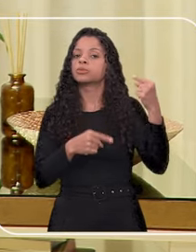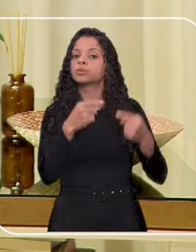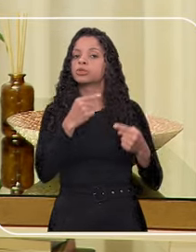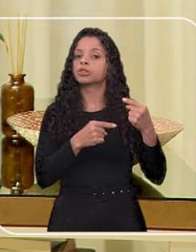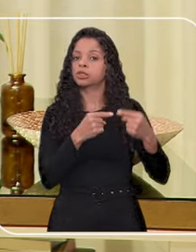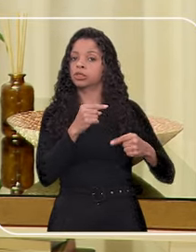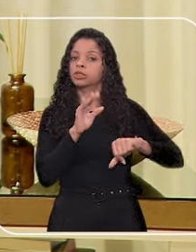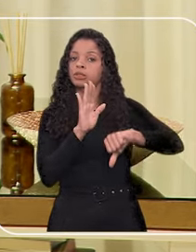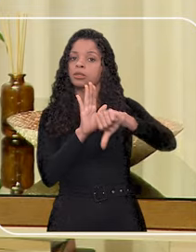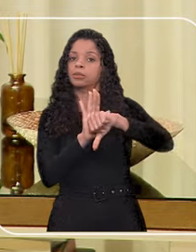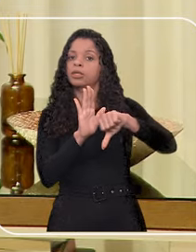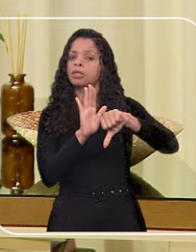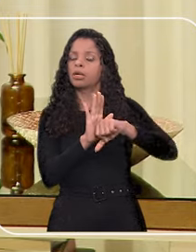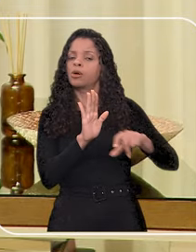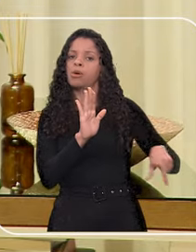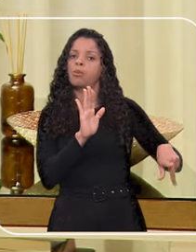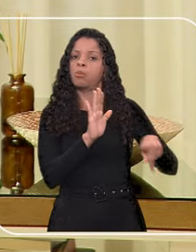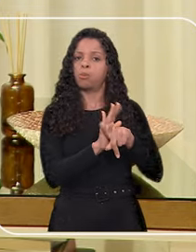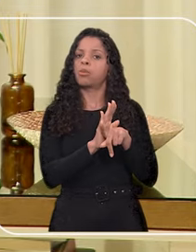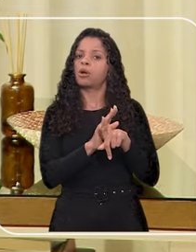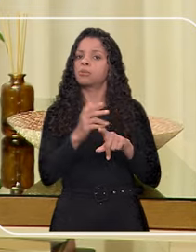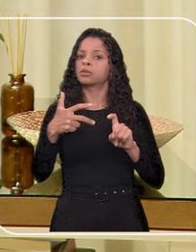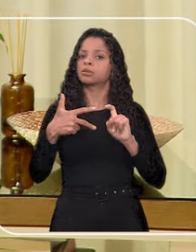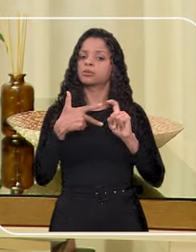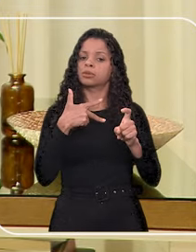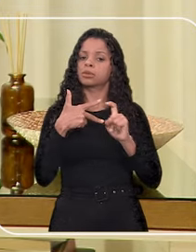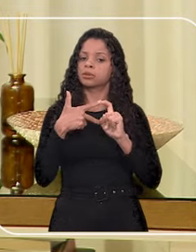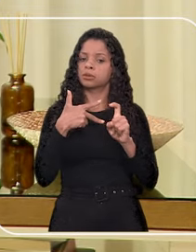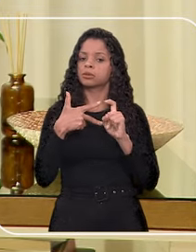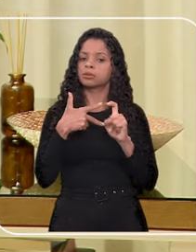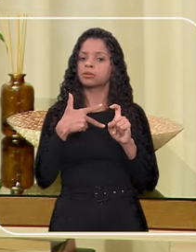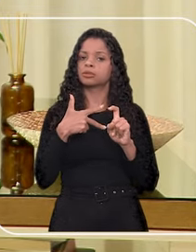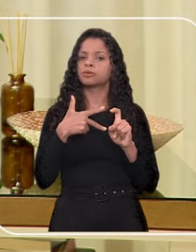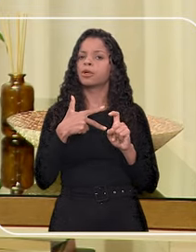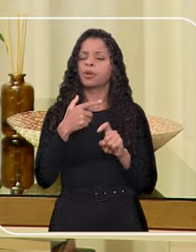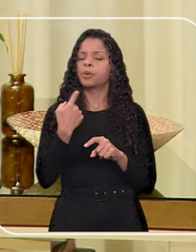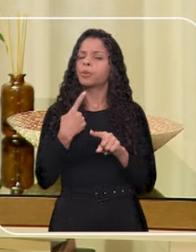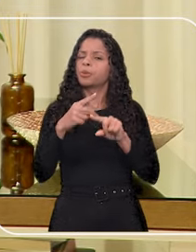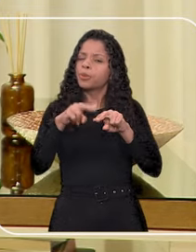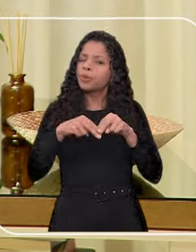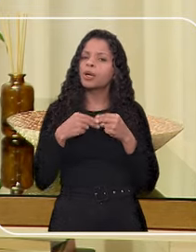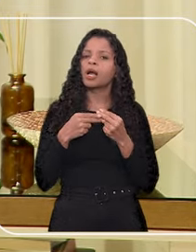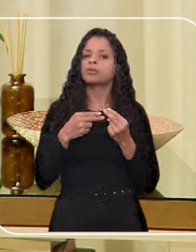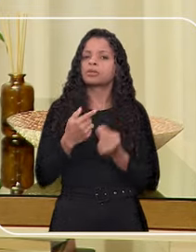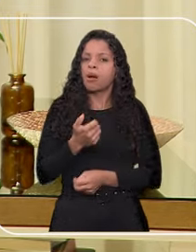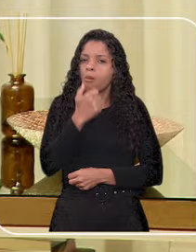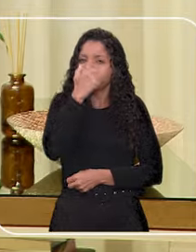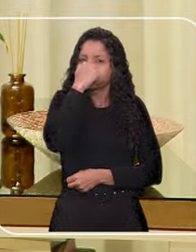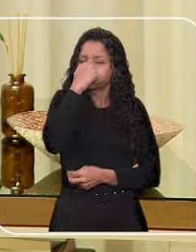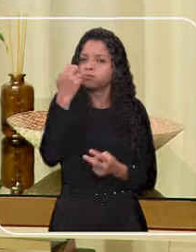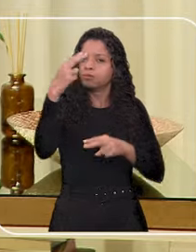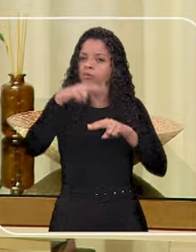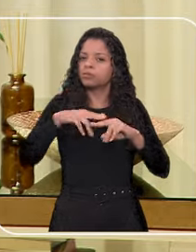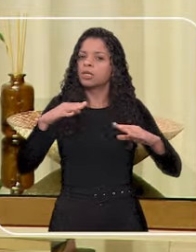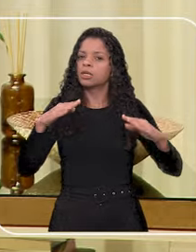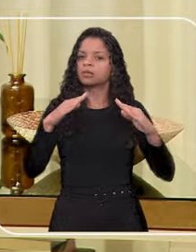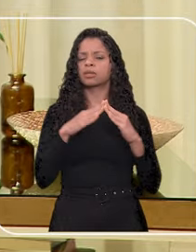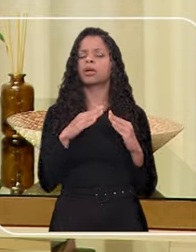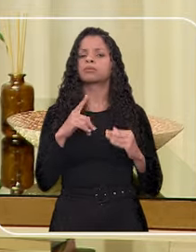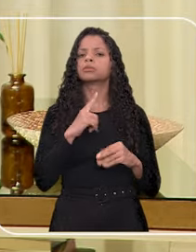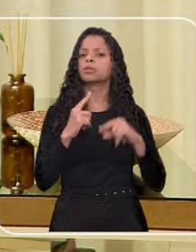desejada pelo poder executivo em especial considerando a situação de superlotação carc área tem também o objetivo de